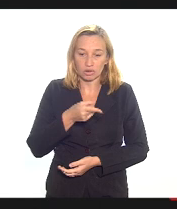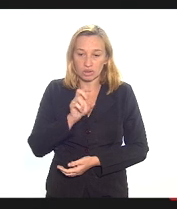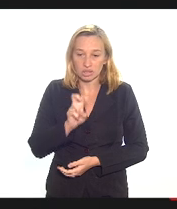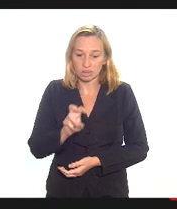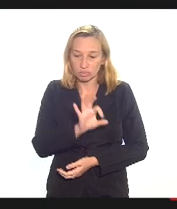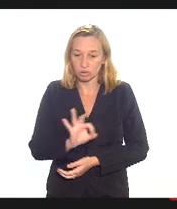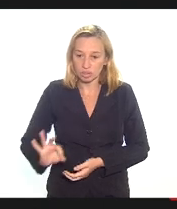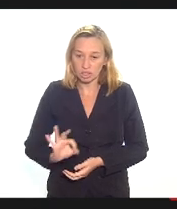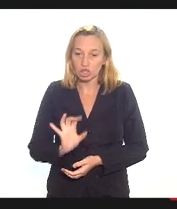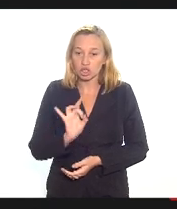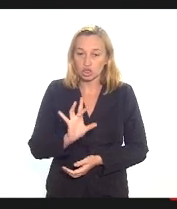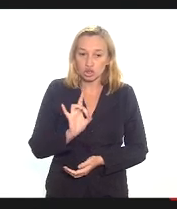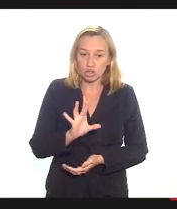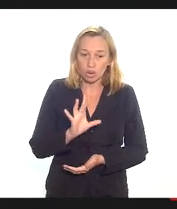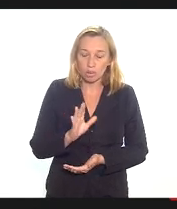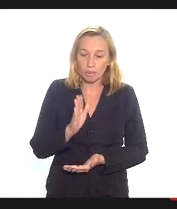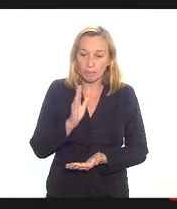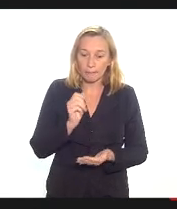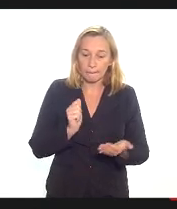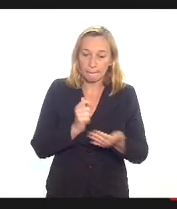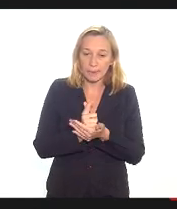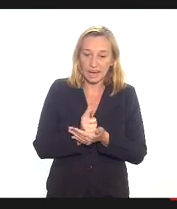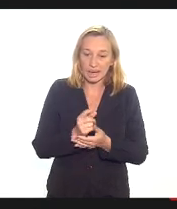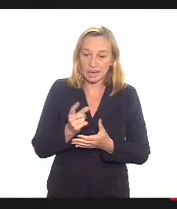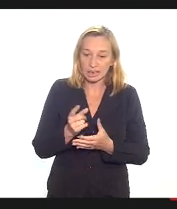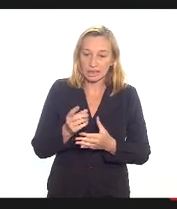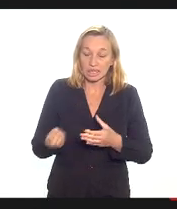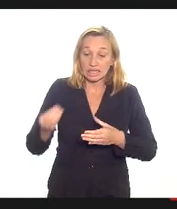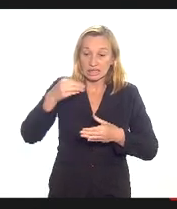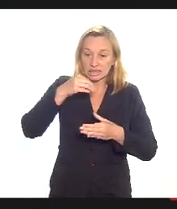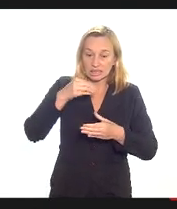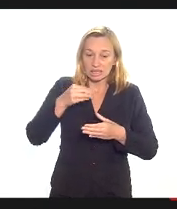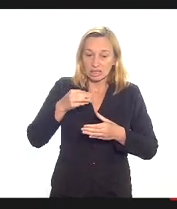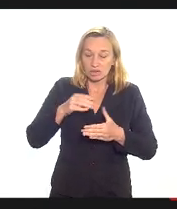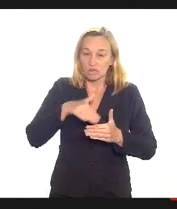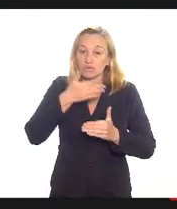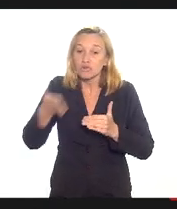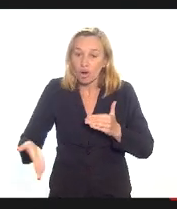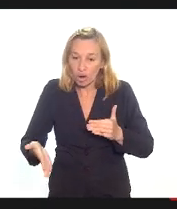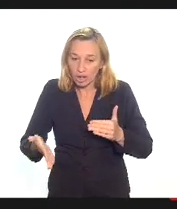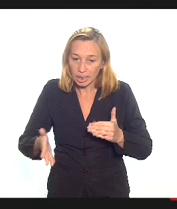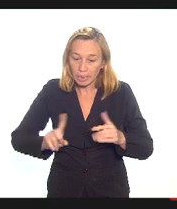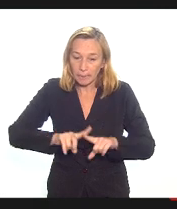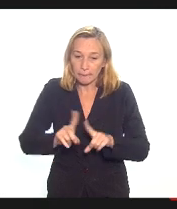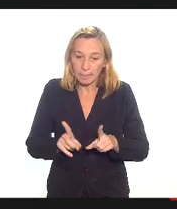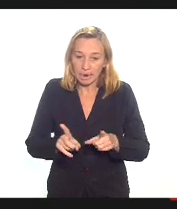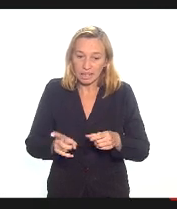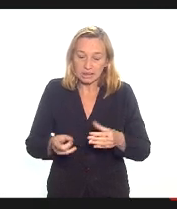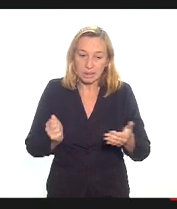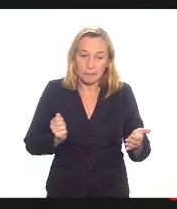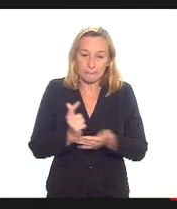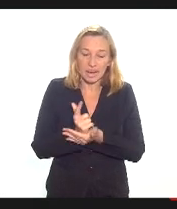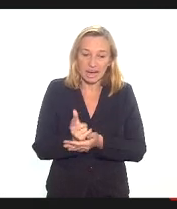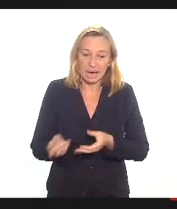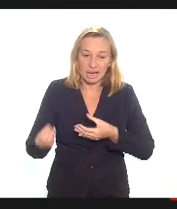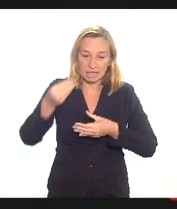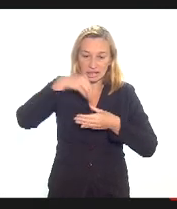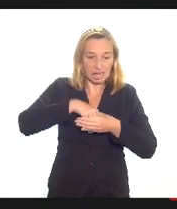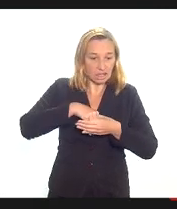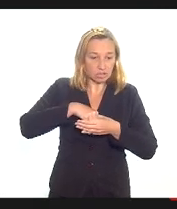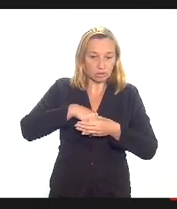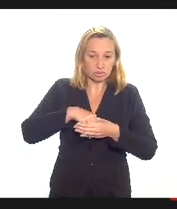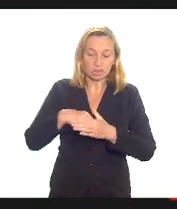pagam a parte externa. A parte interna, que seria dos centros de pesquisa das